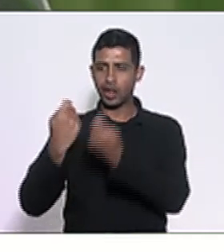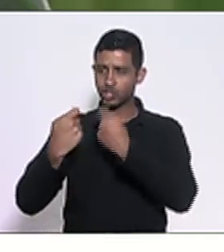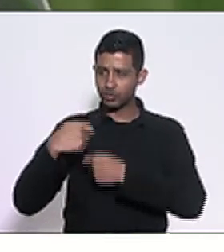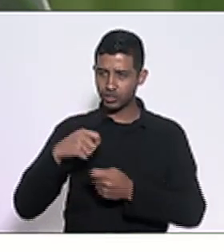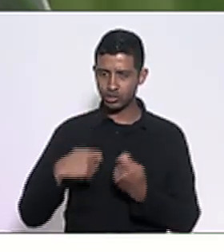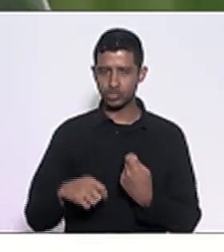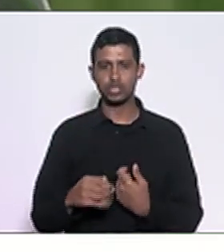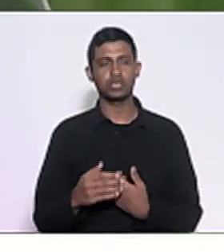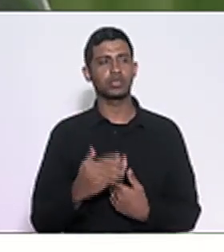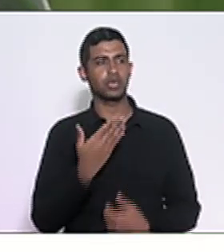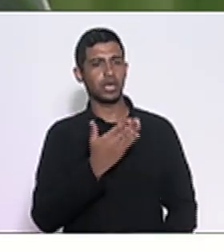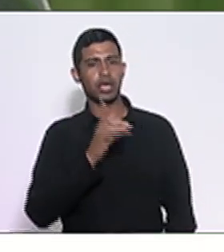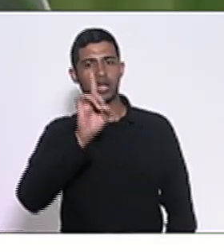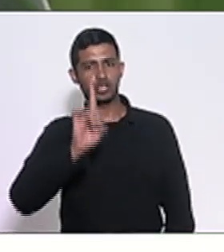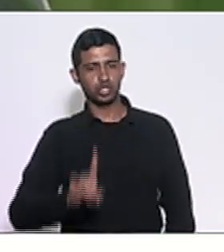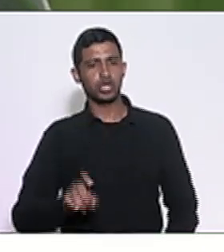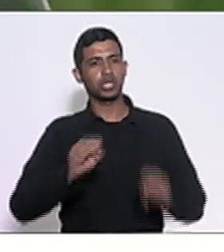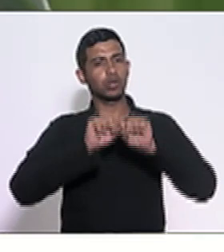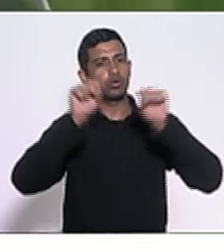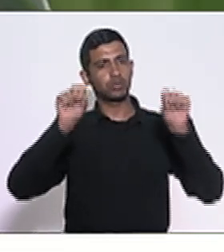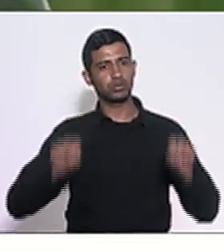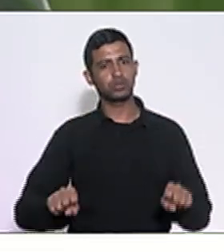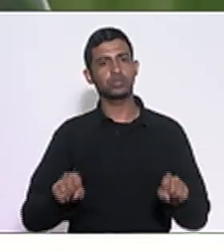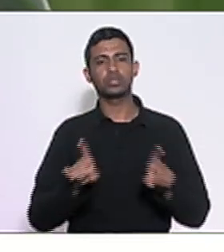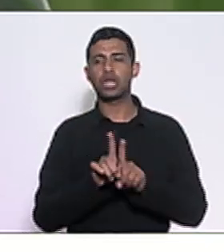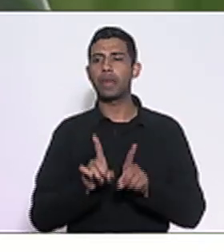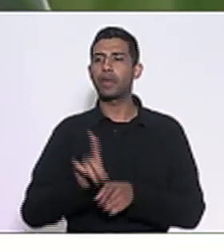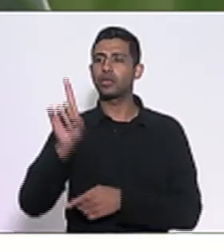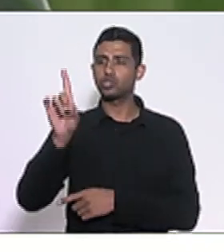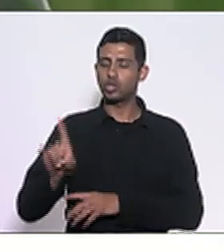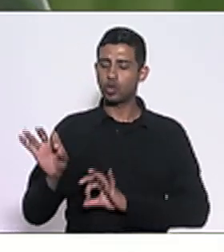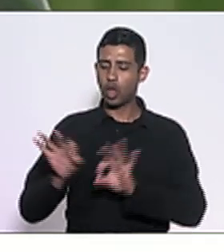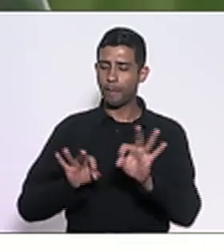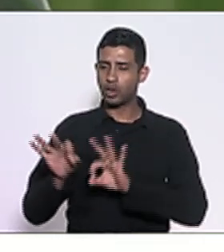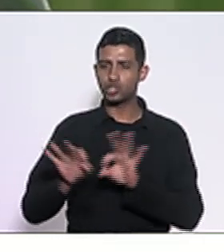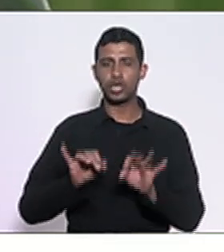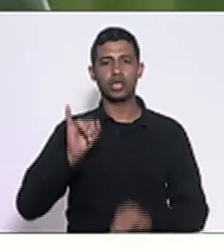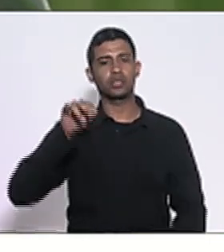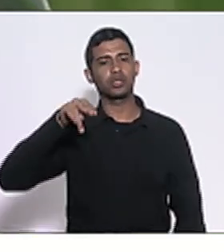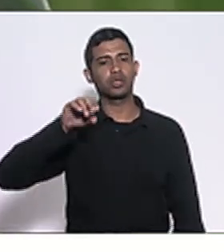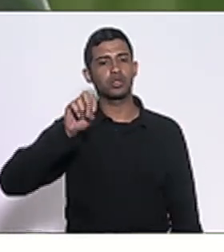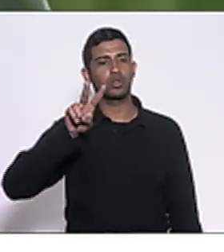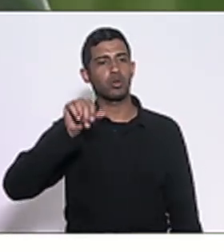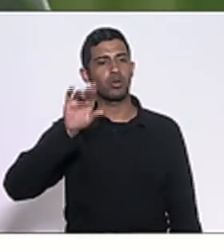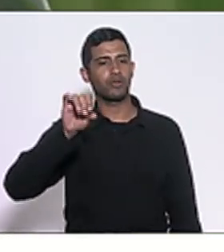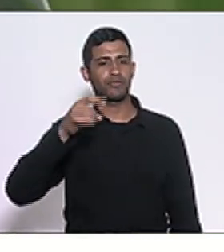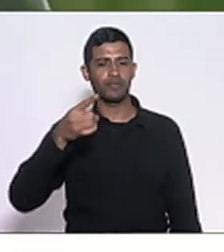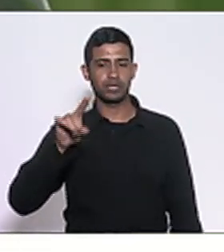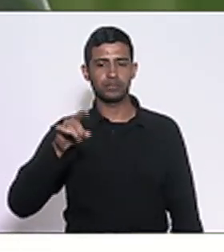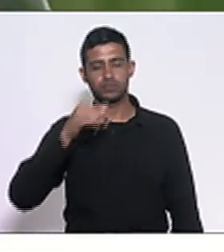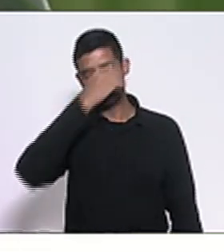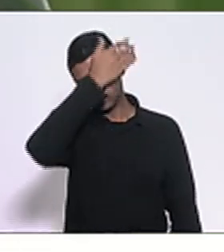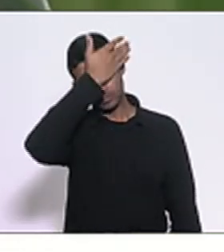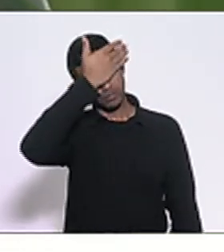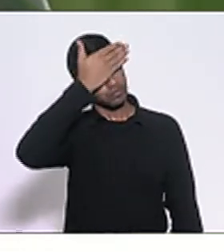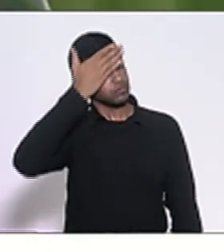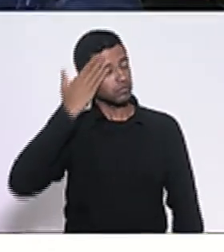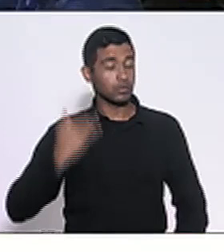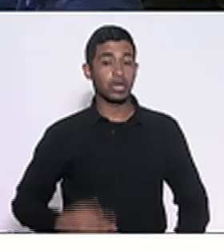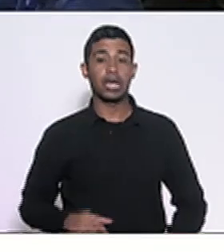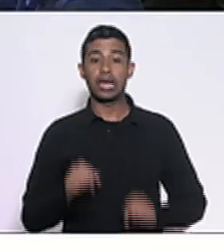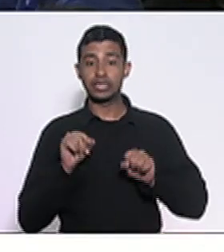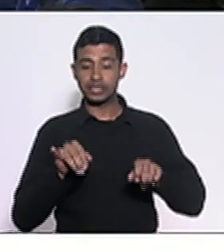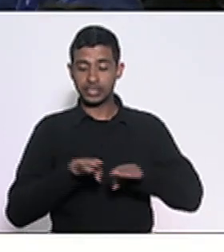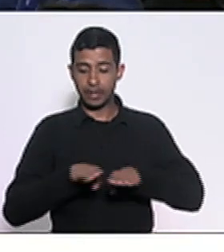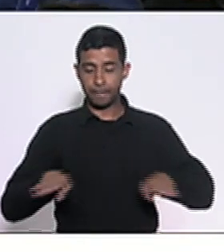vice-presidentes, meu diretor de sistemas, meu diretor de projetos e inovação. Então, se quiserem ficar assim, sentados à mesa, por favor,